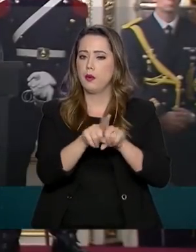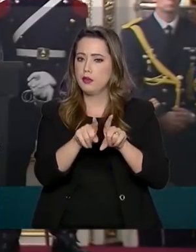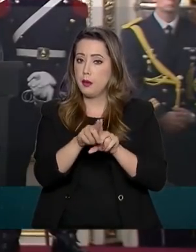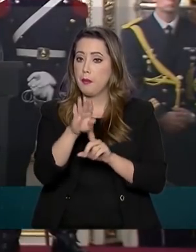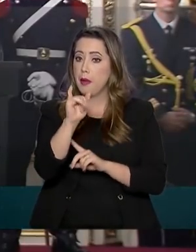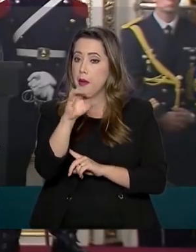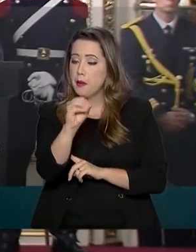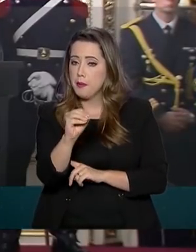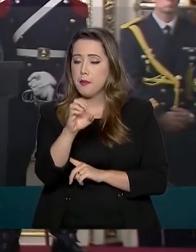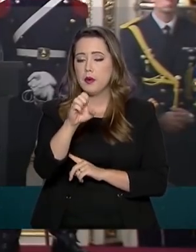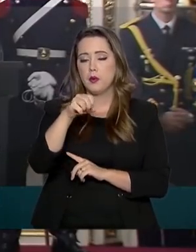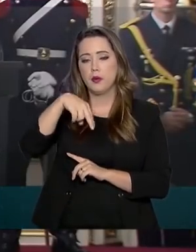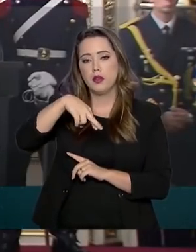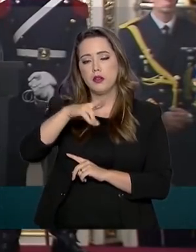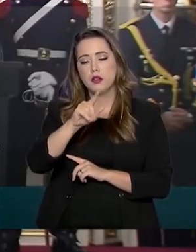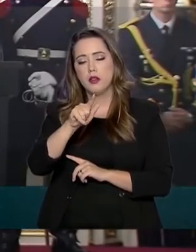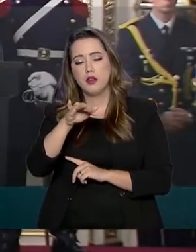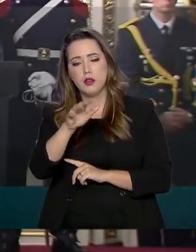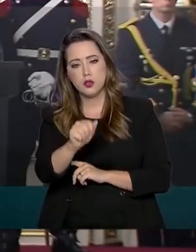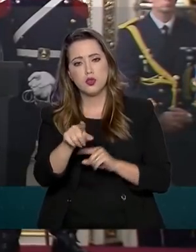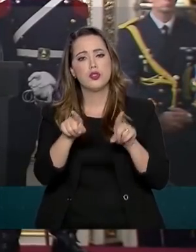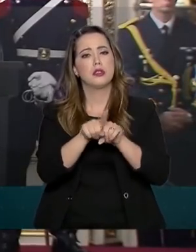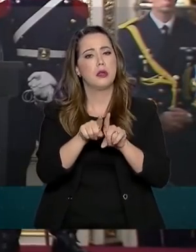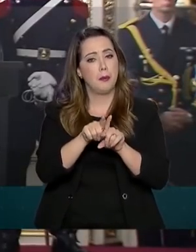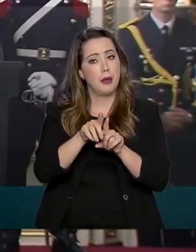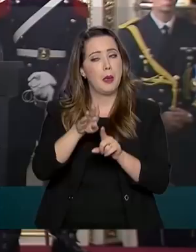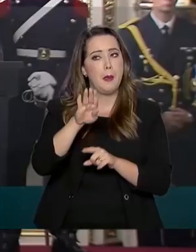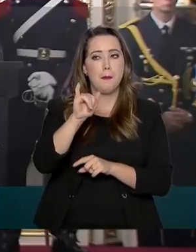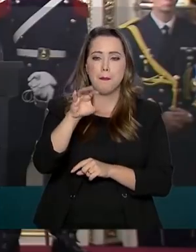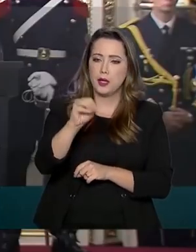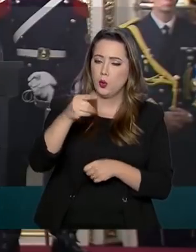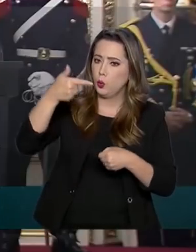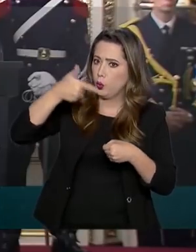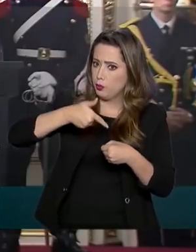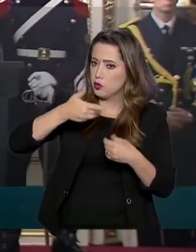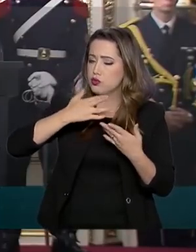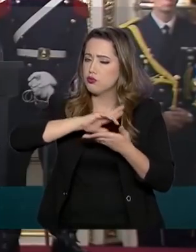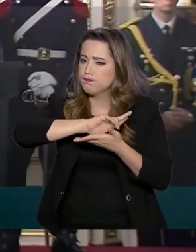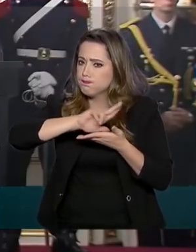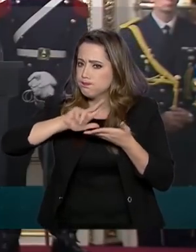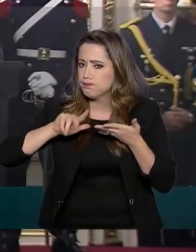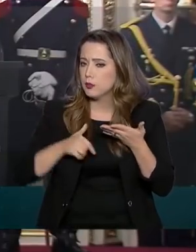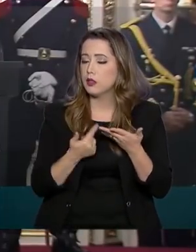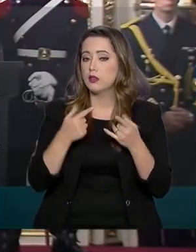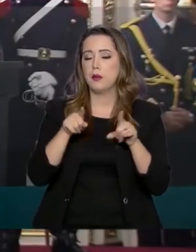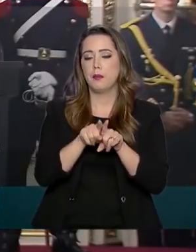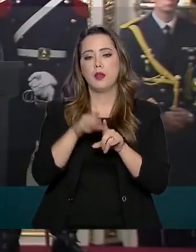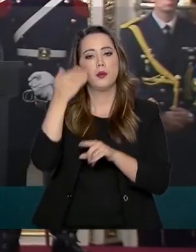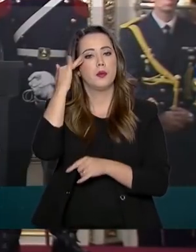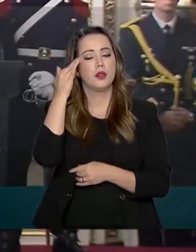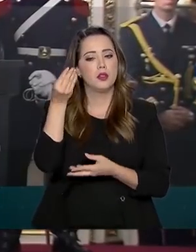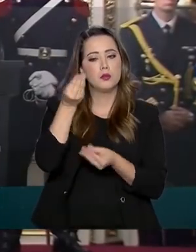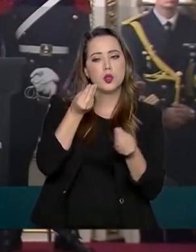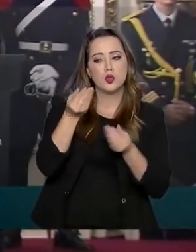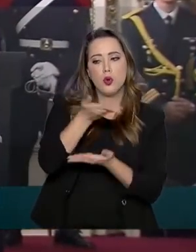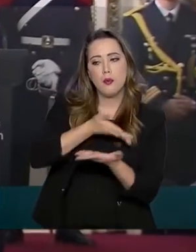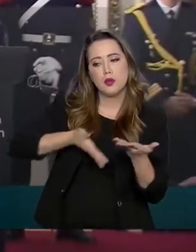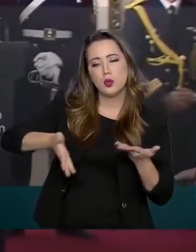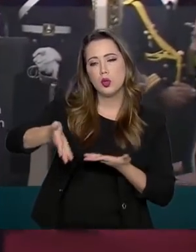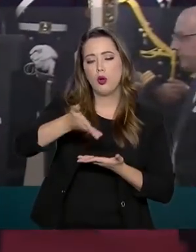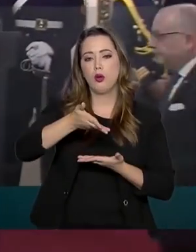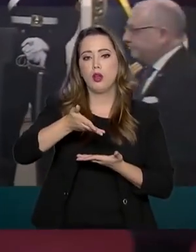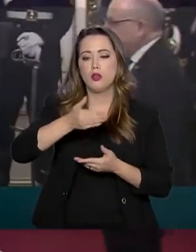incluindo os biocombustíveis, assim como o memorando de entendimento sobre o intercâmbio de energia.